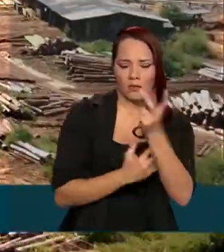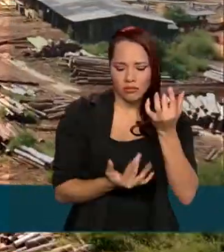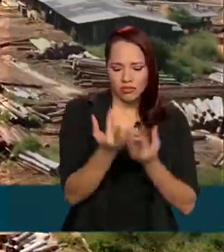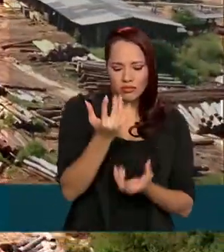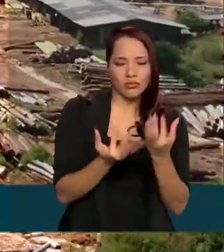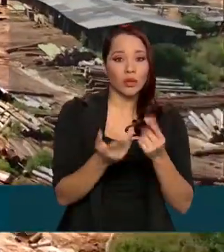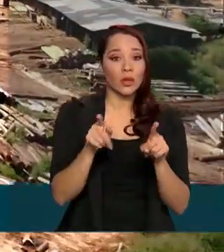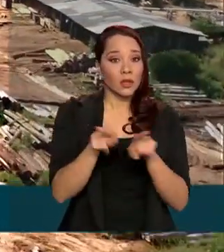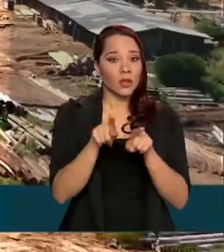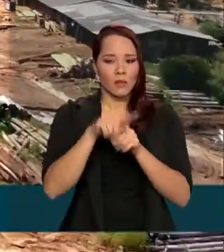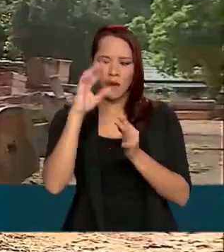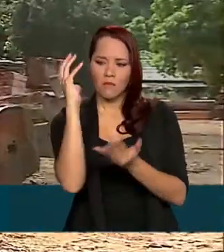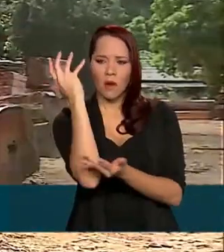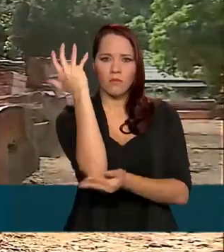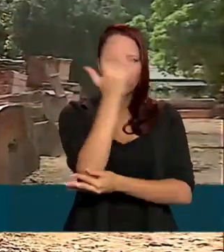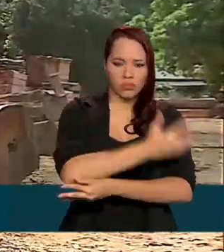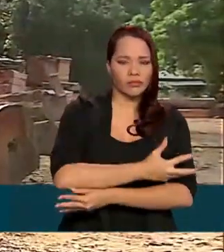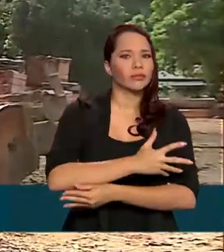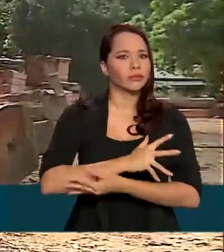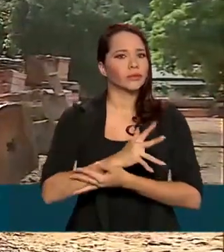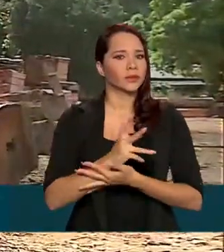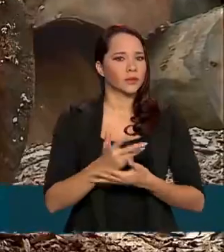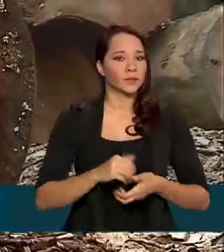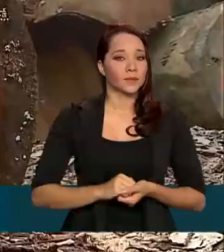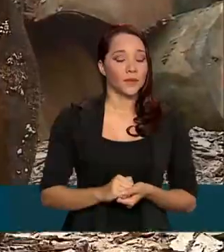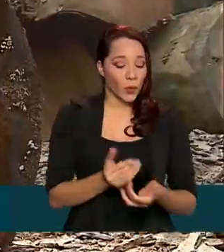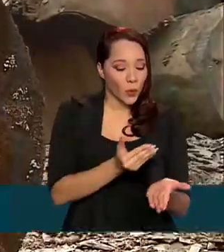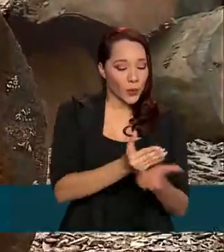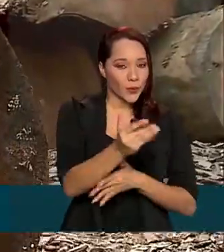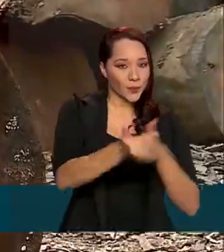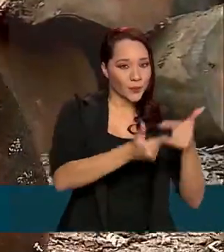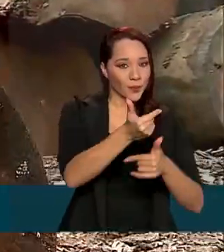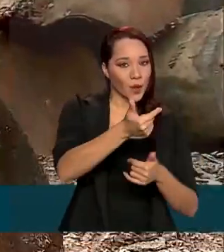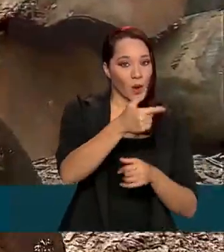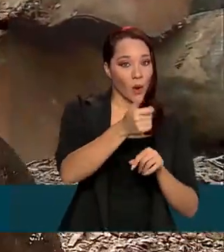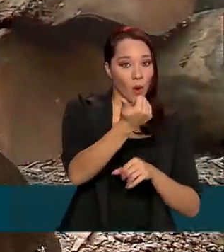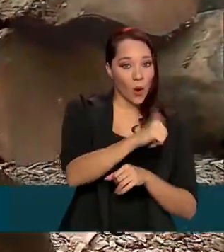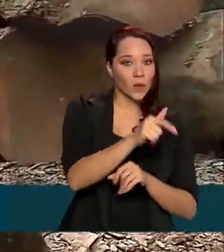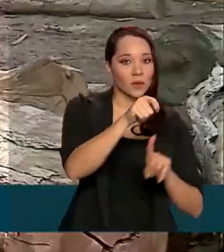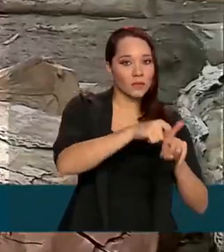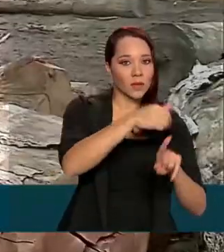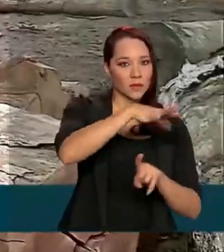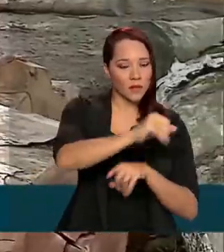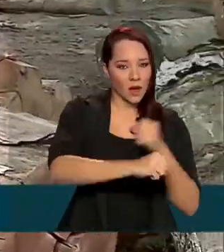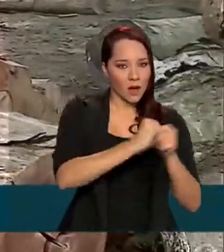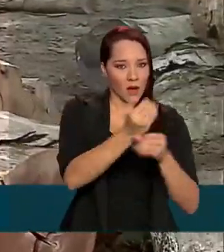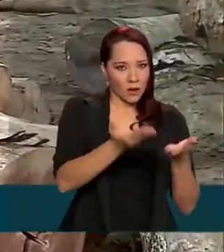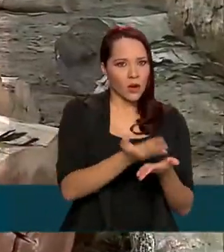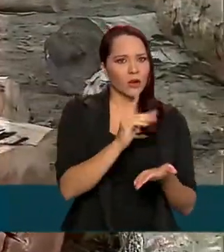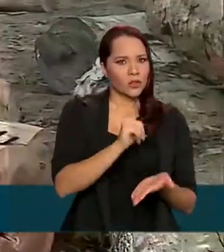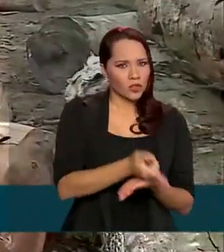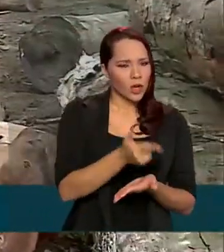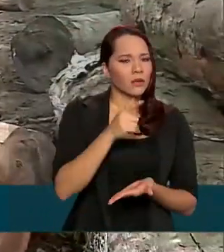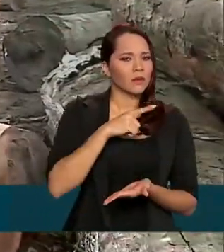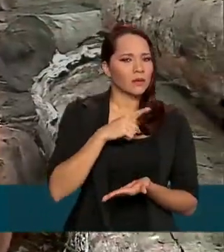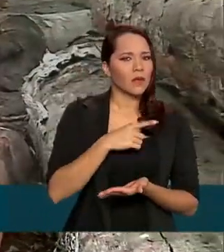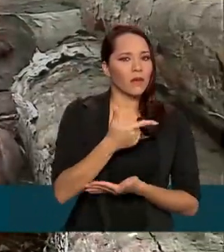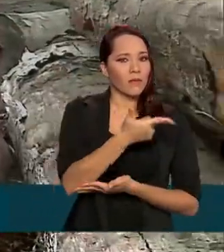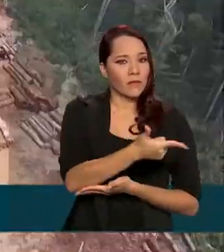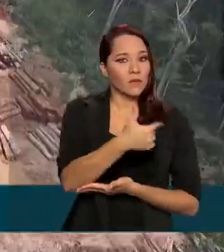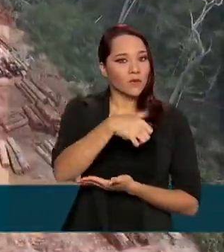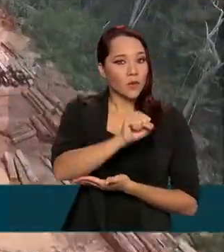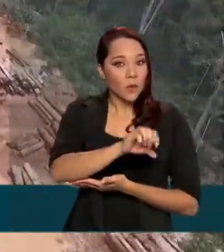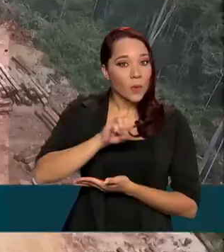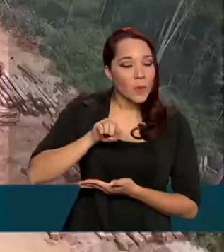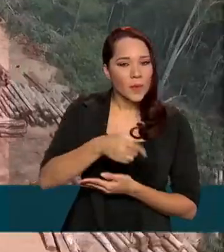ao desmatamento ilegal. Desde que a operação começou em 11 de maio deste ano, já foram apreendidos quase 28